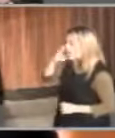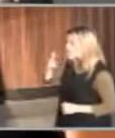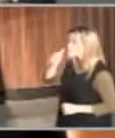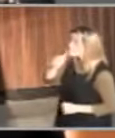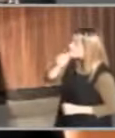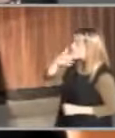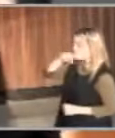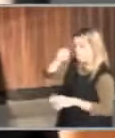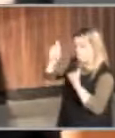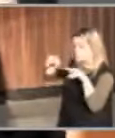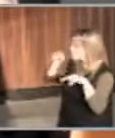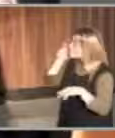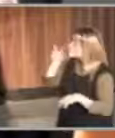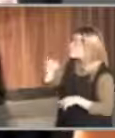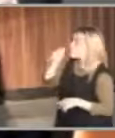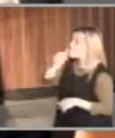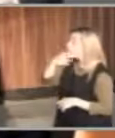nunca vi